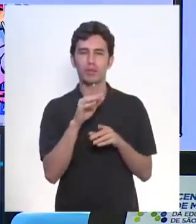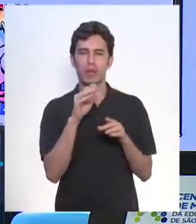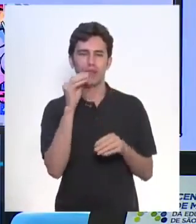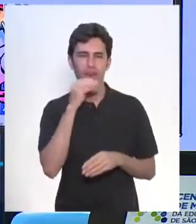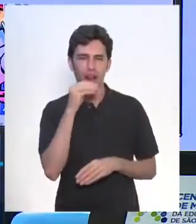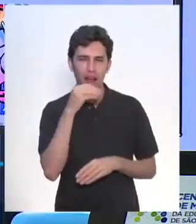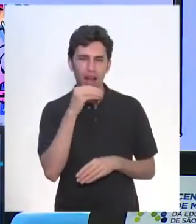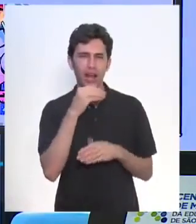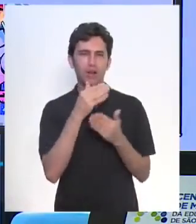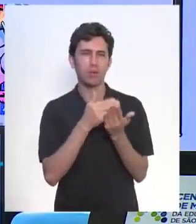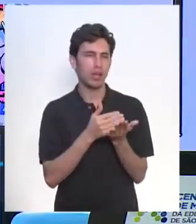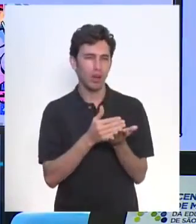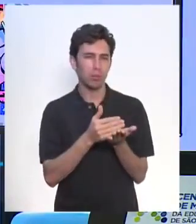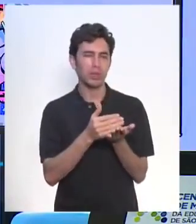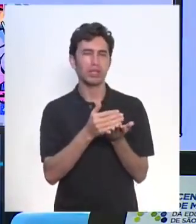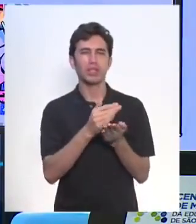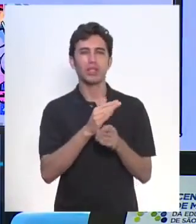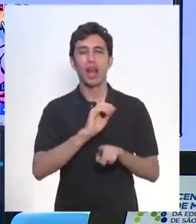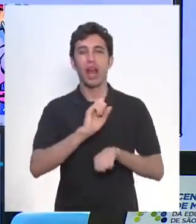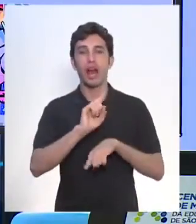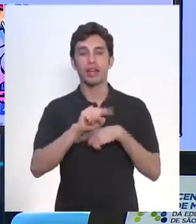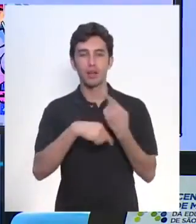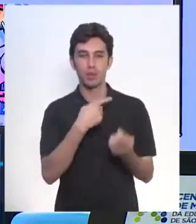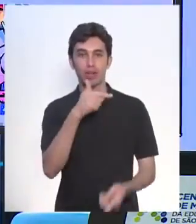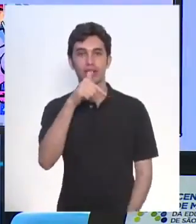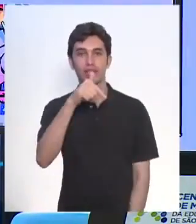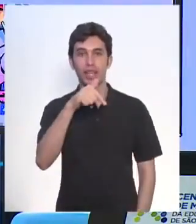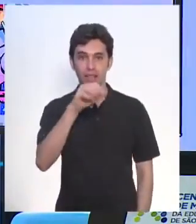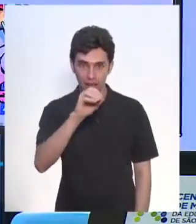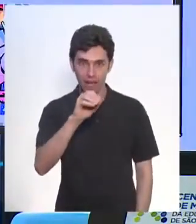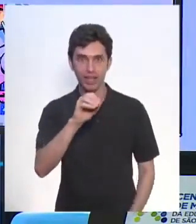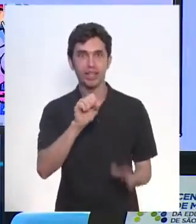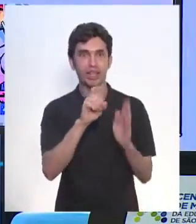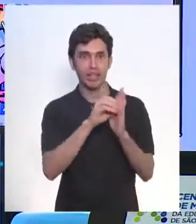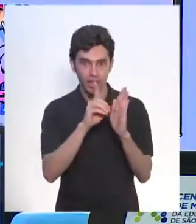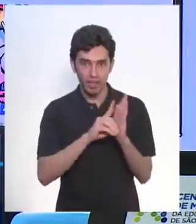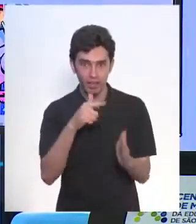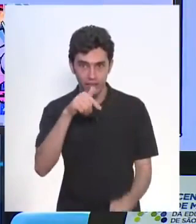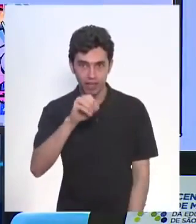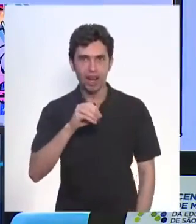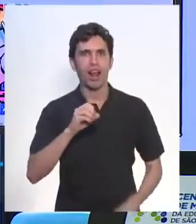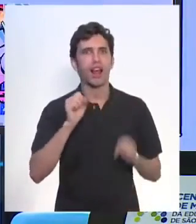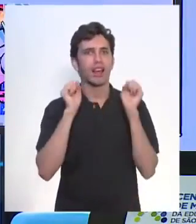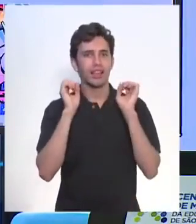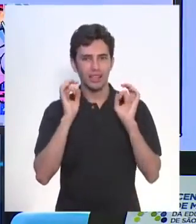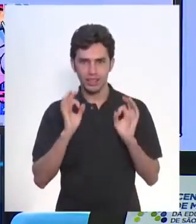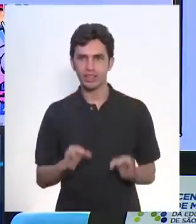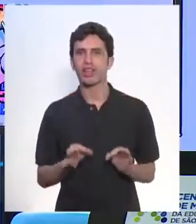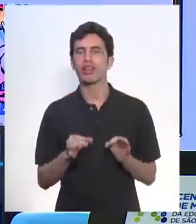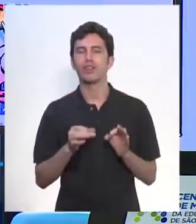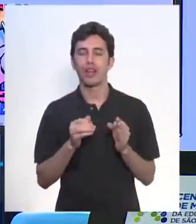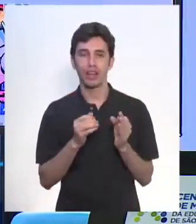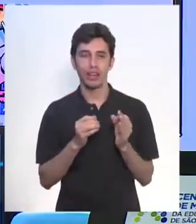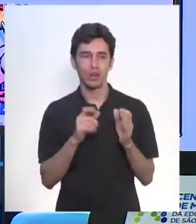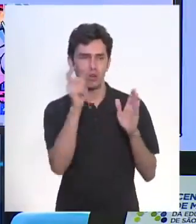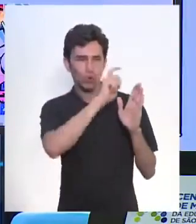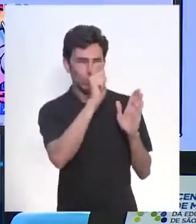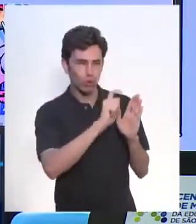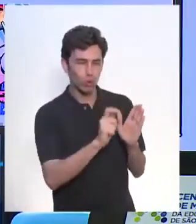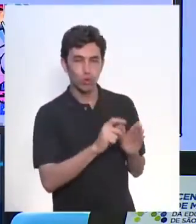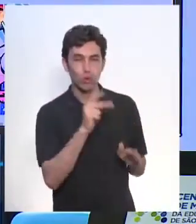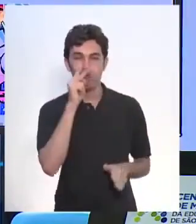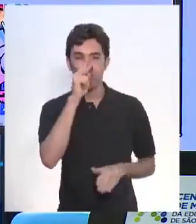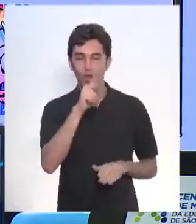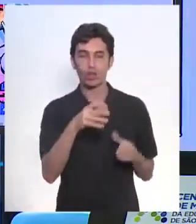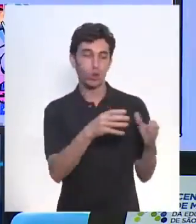muito iniciante. Né? A partir da década de 70, sim, que a gente vê o grafite chegando com uma força maior, né? Muitos grupos de